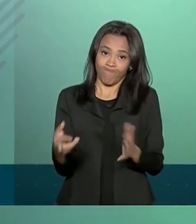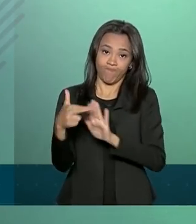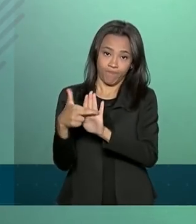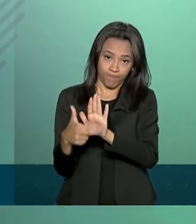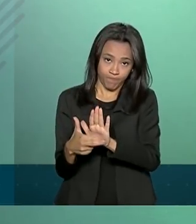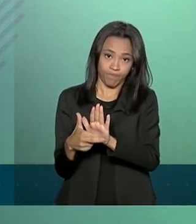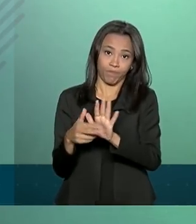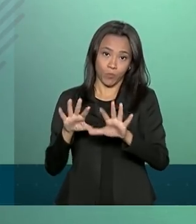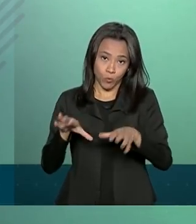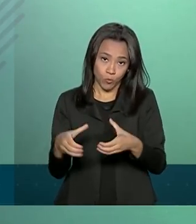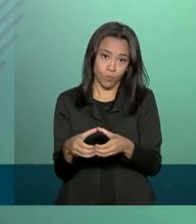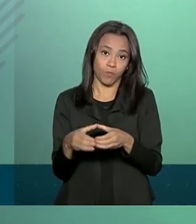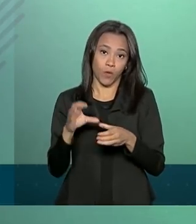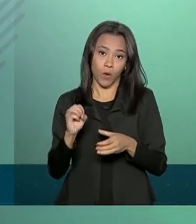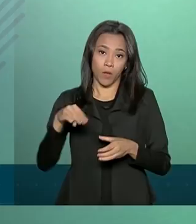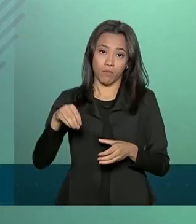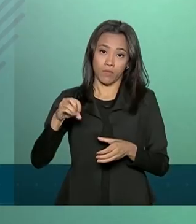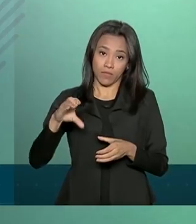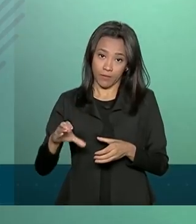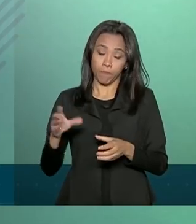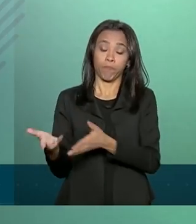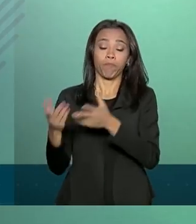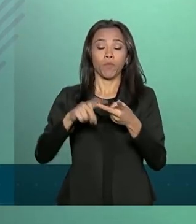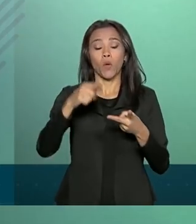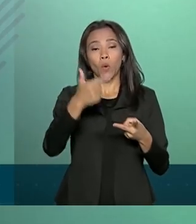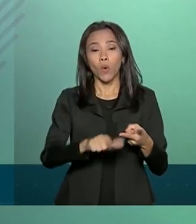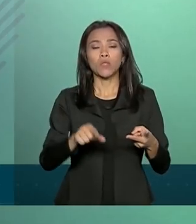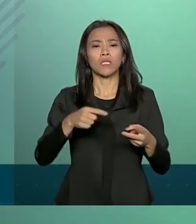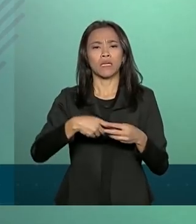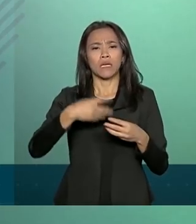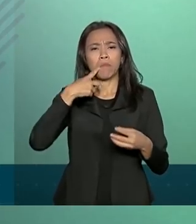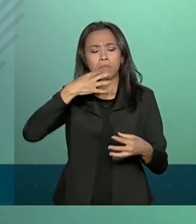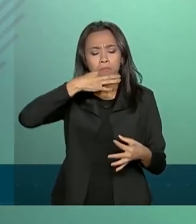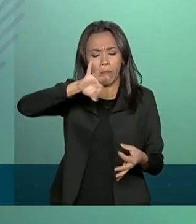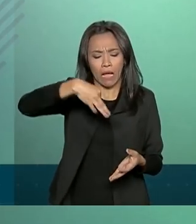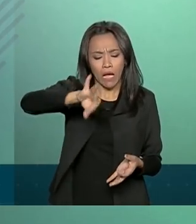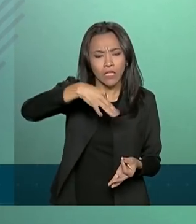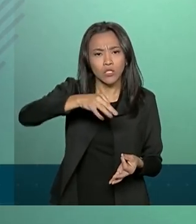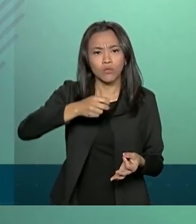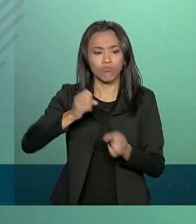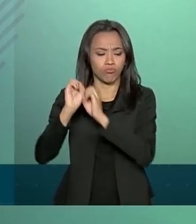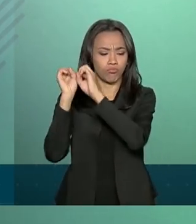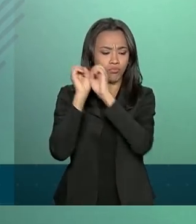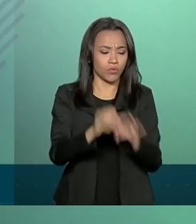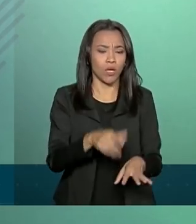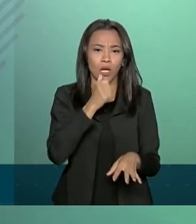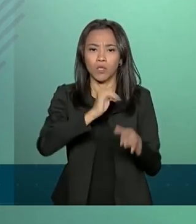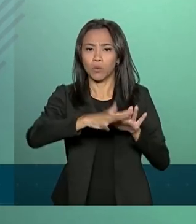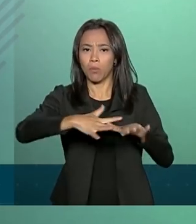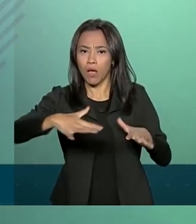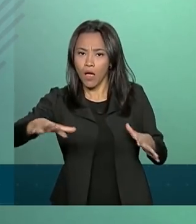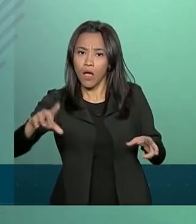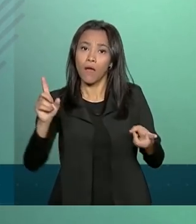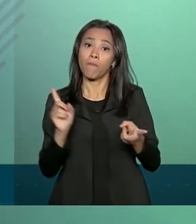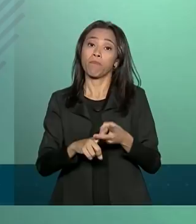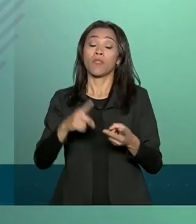lixo plástico no mar envelhecimento e encolhimento populacional